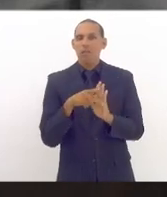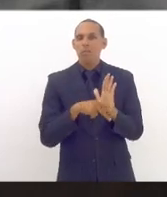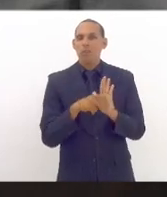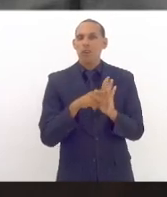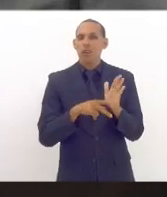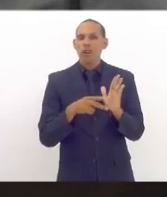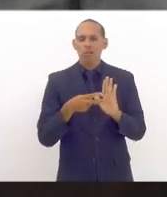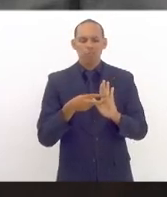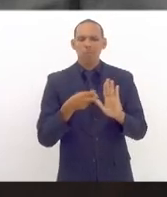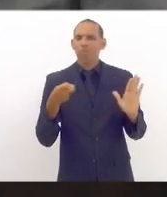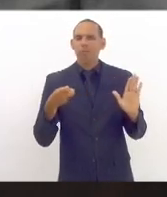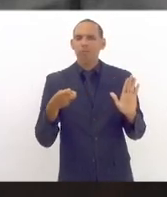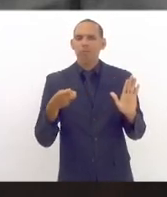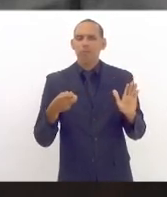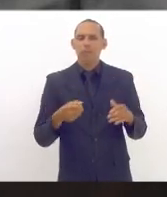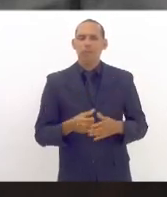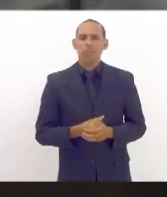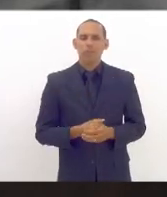foi vetado